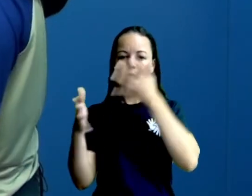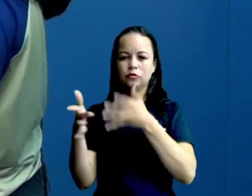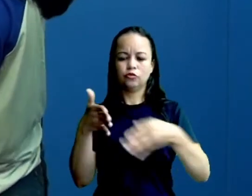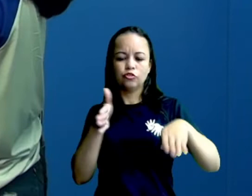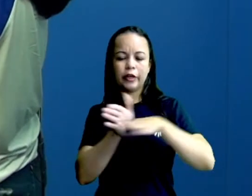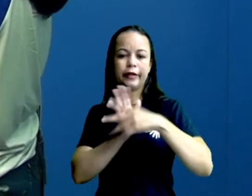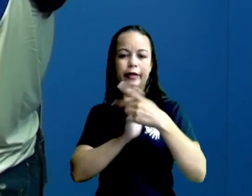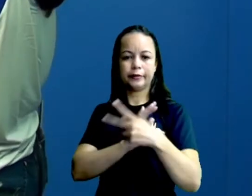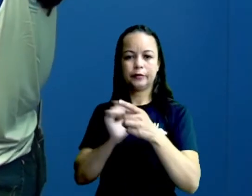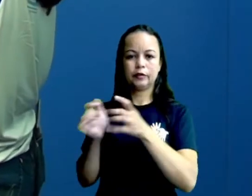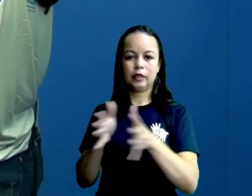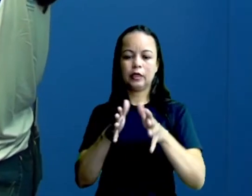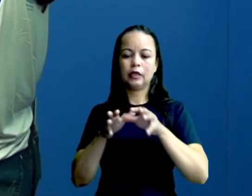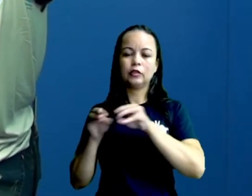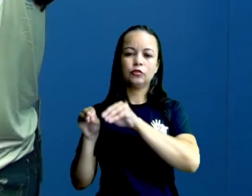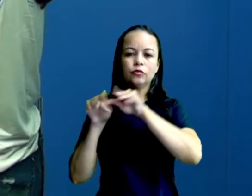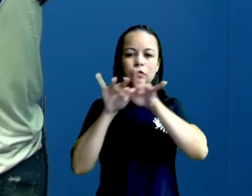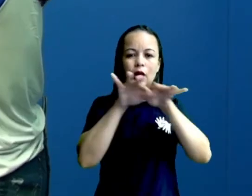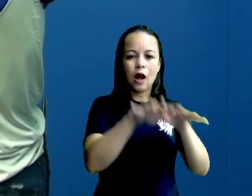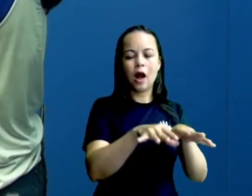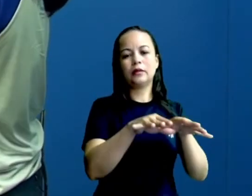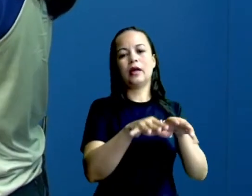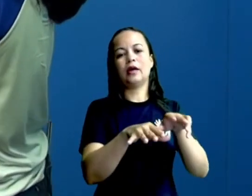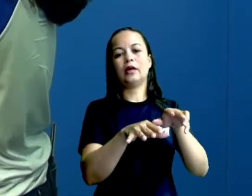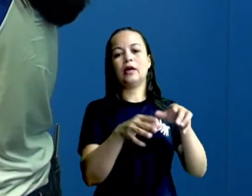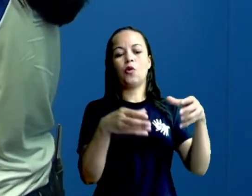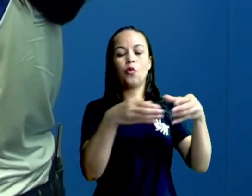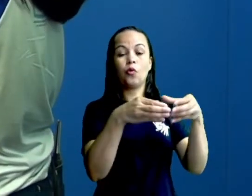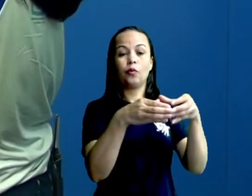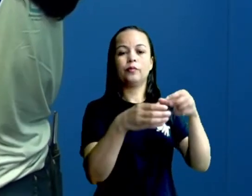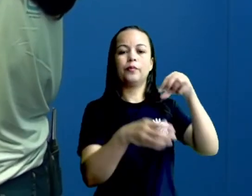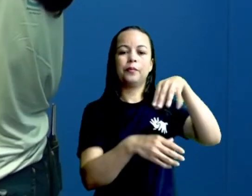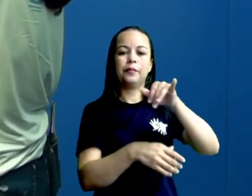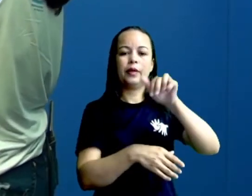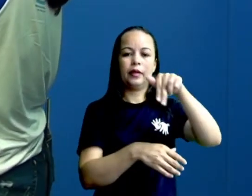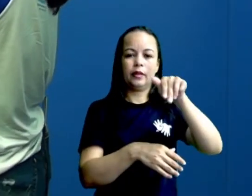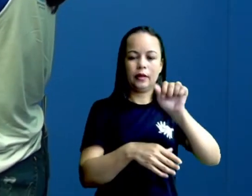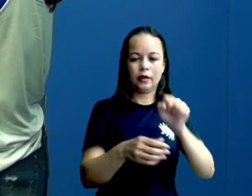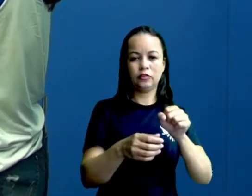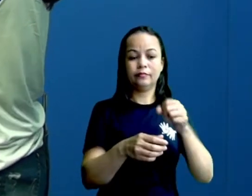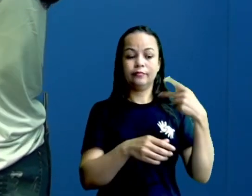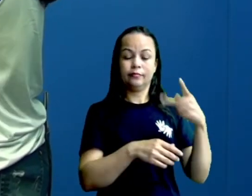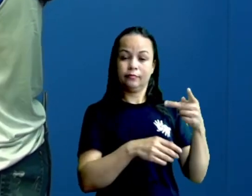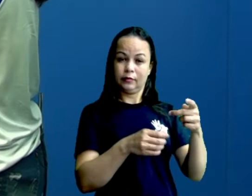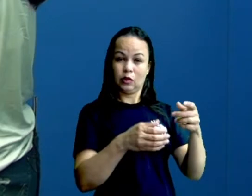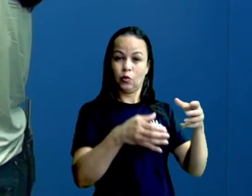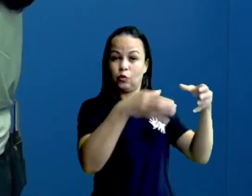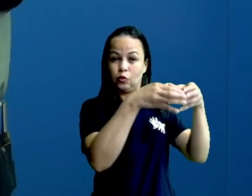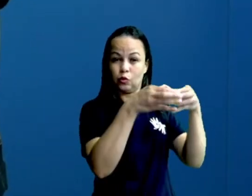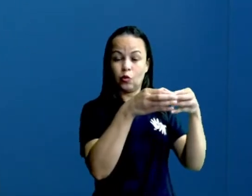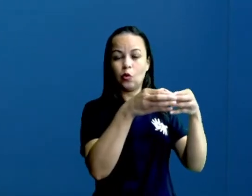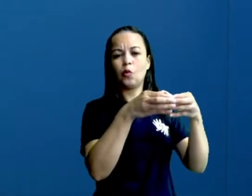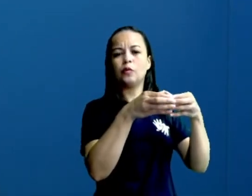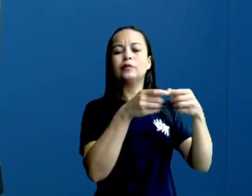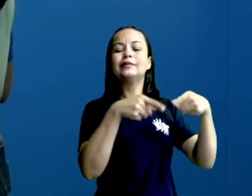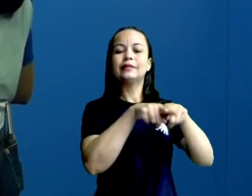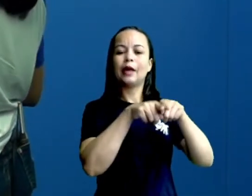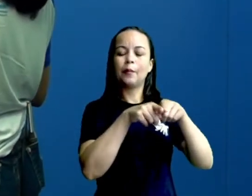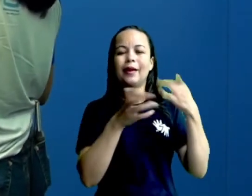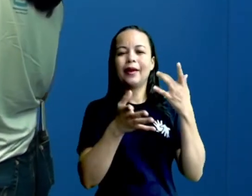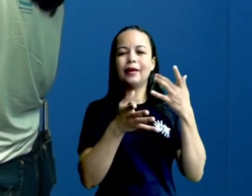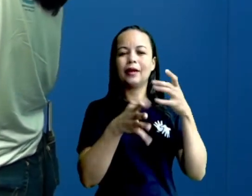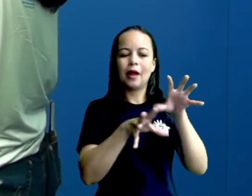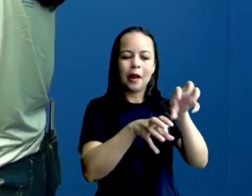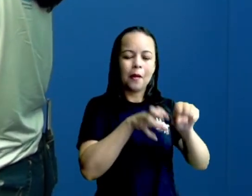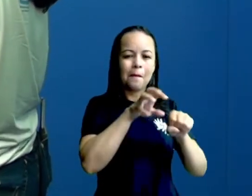transportar produtos até a região das Minas. De lá, partiam outras tropas que levavam ouro e